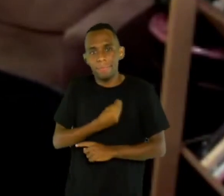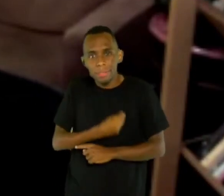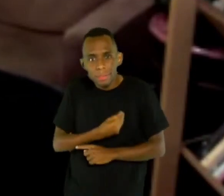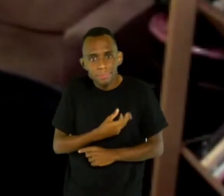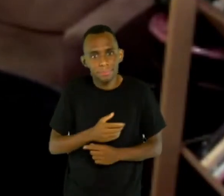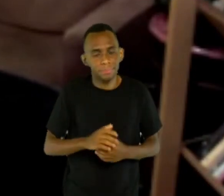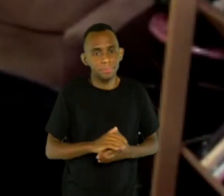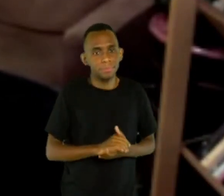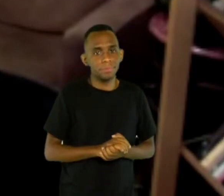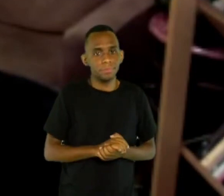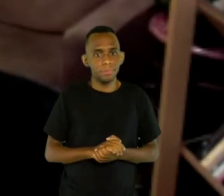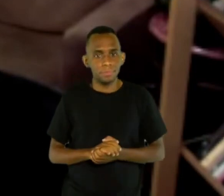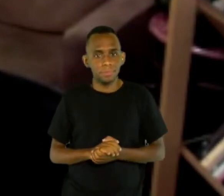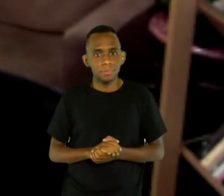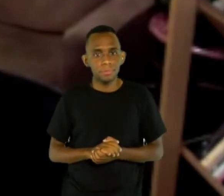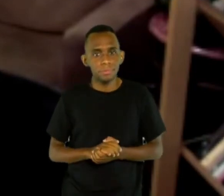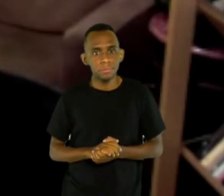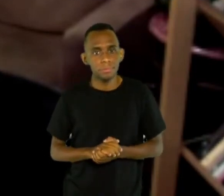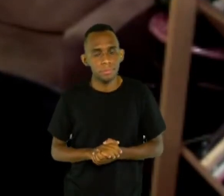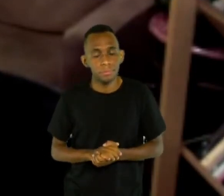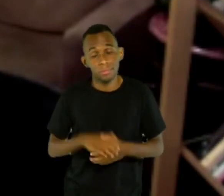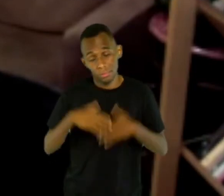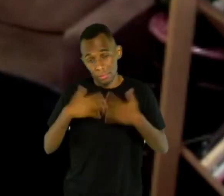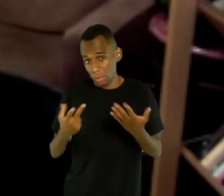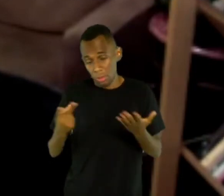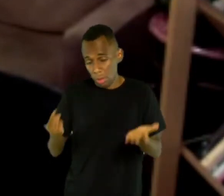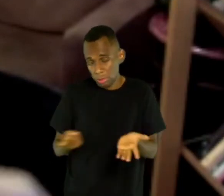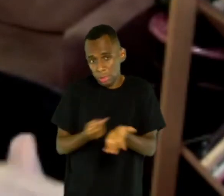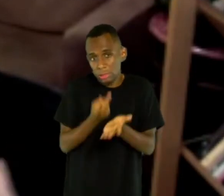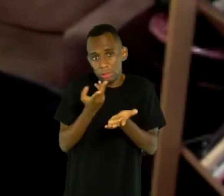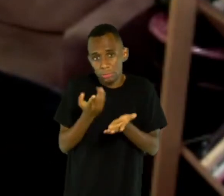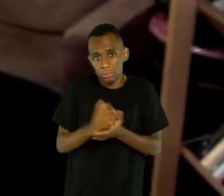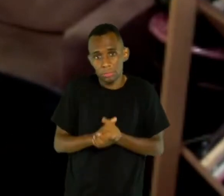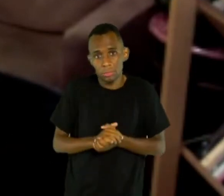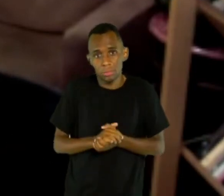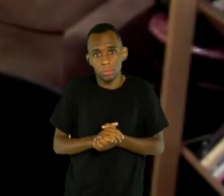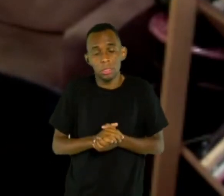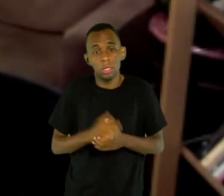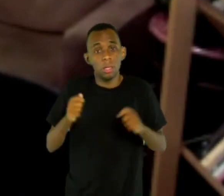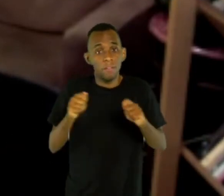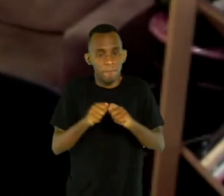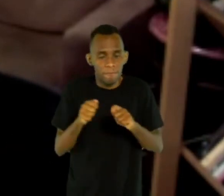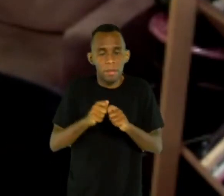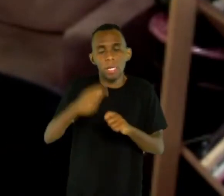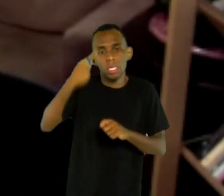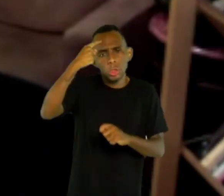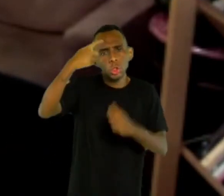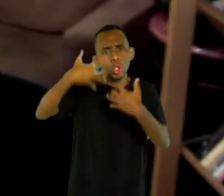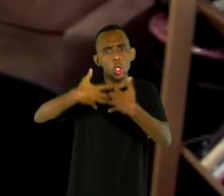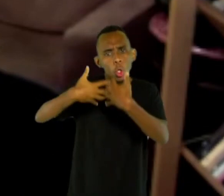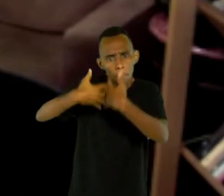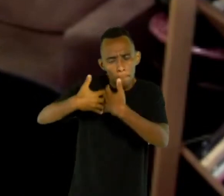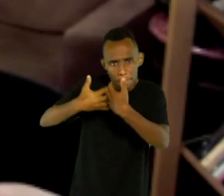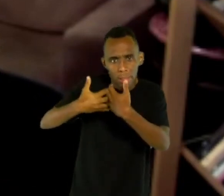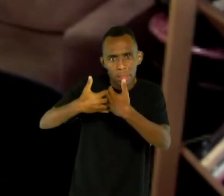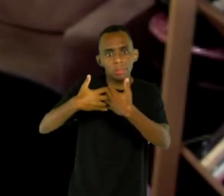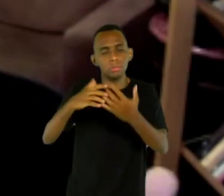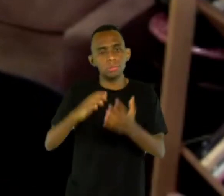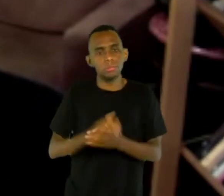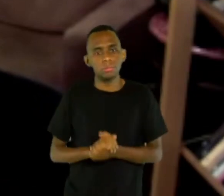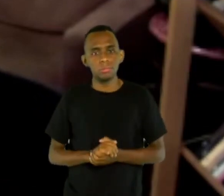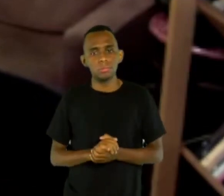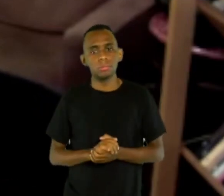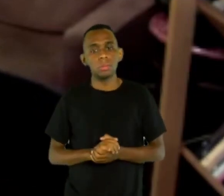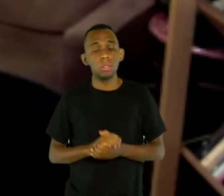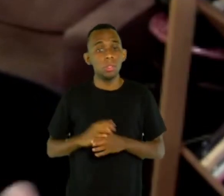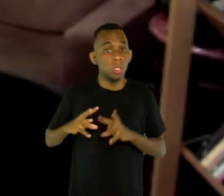essa é isso que o Tamar estava falando. Quer dizer, isso aí faz com que você pense e consiga transmitir que todas